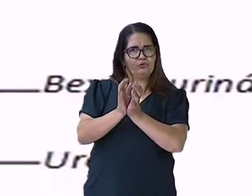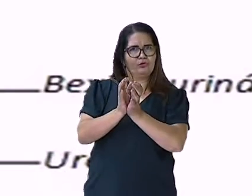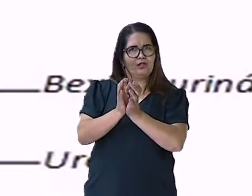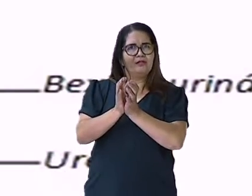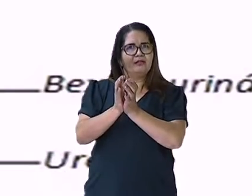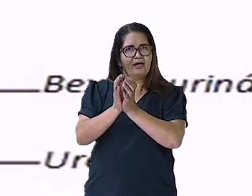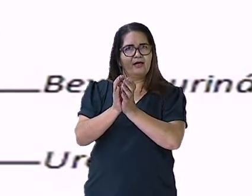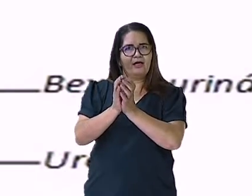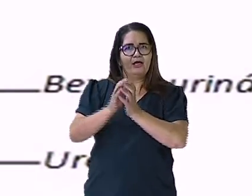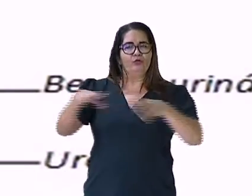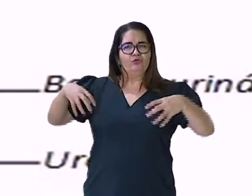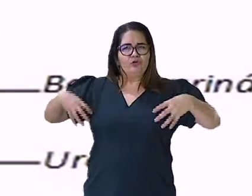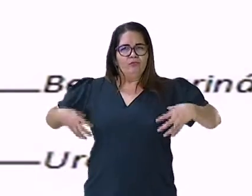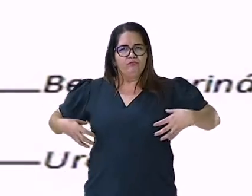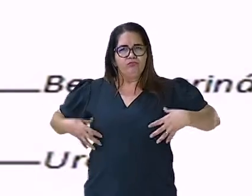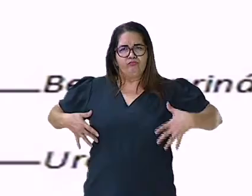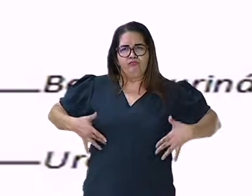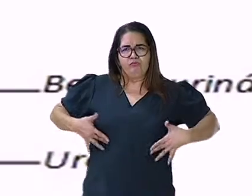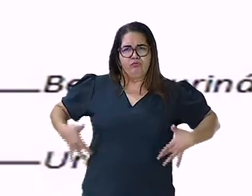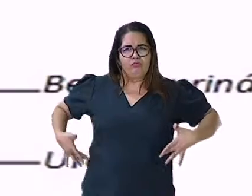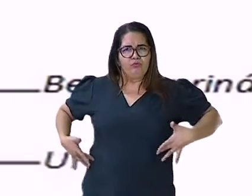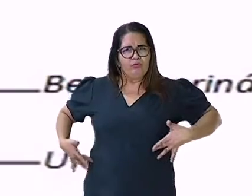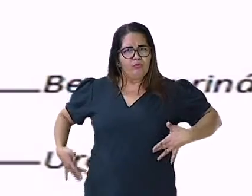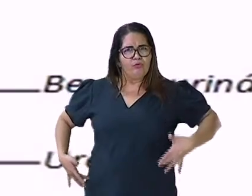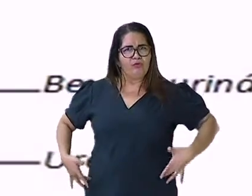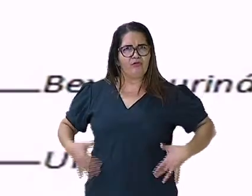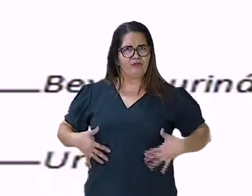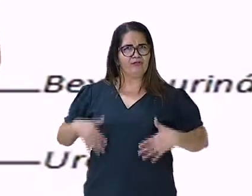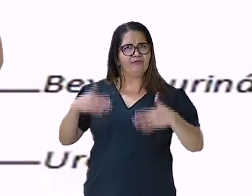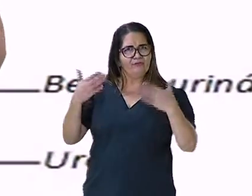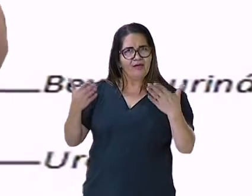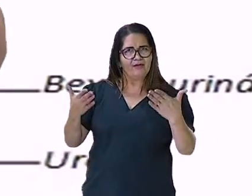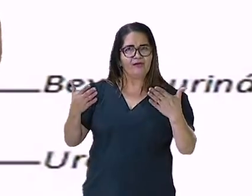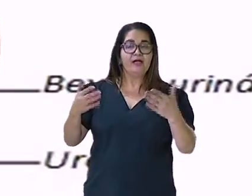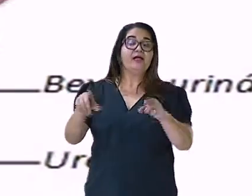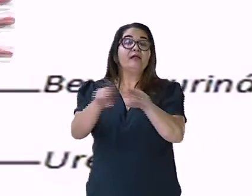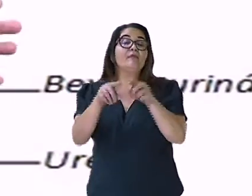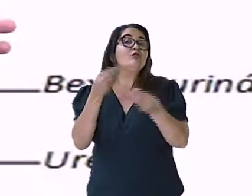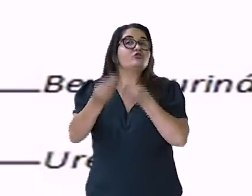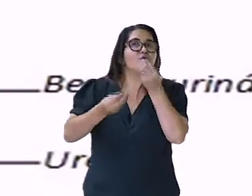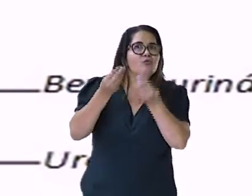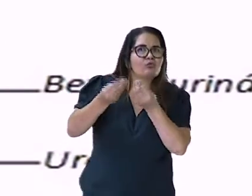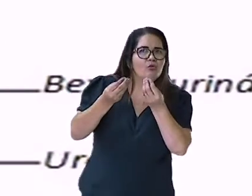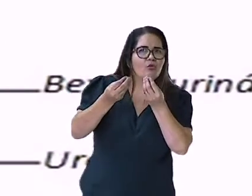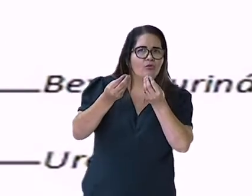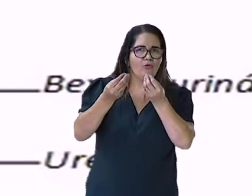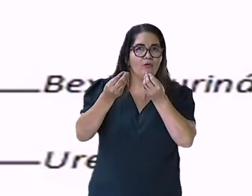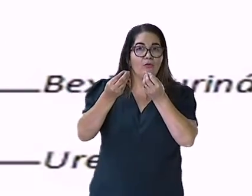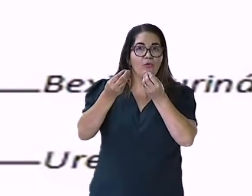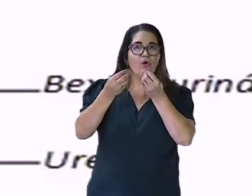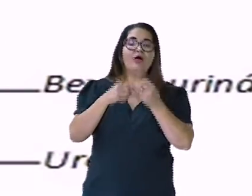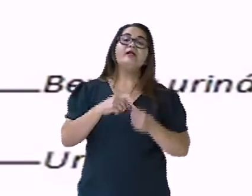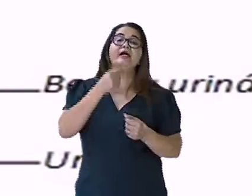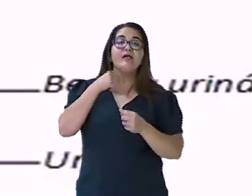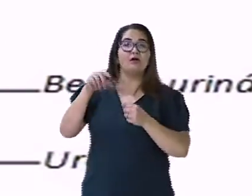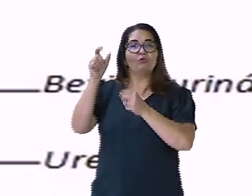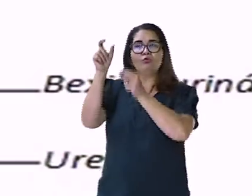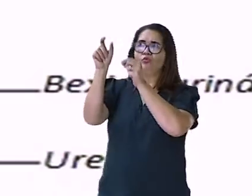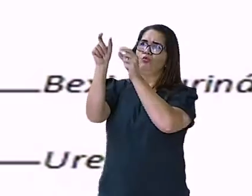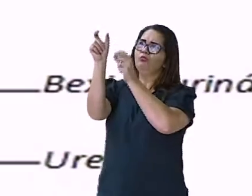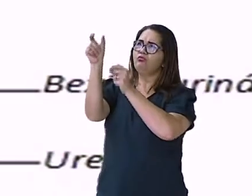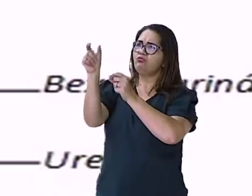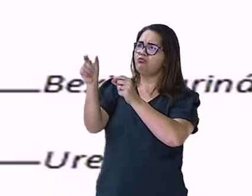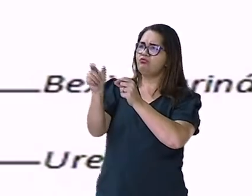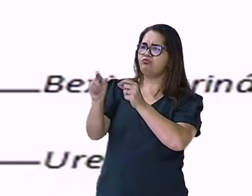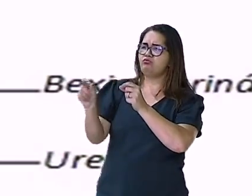se inicia a filtração do sangue. Em seguida, encontra-se um túbulo contorcido,